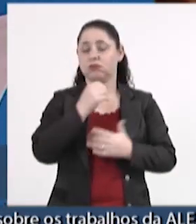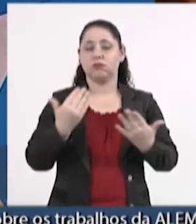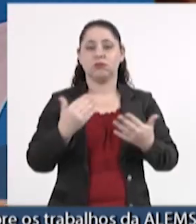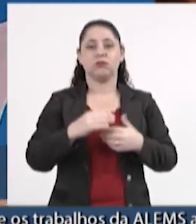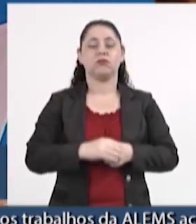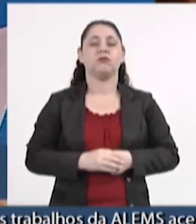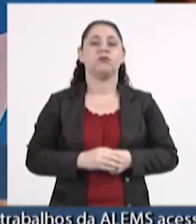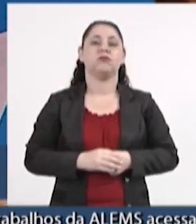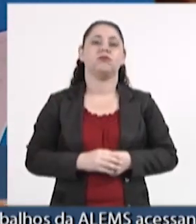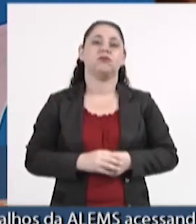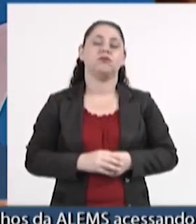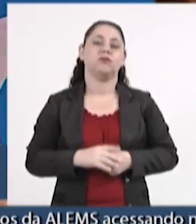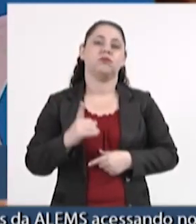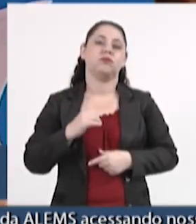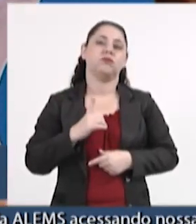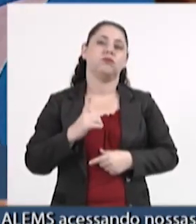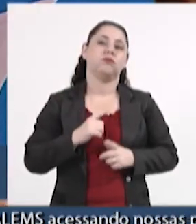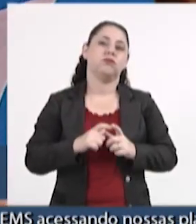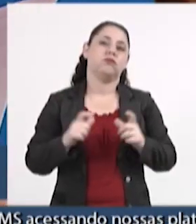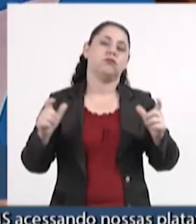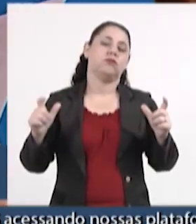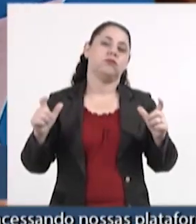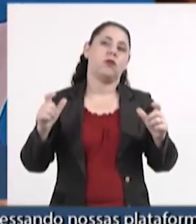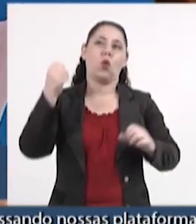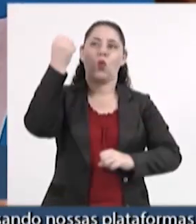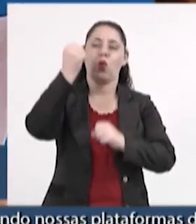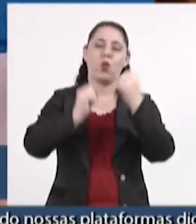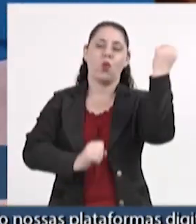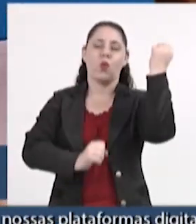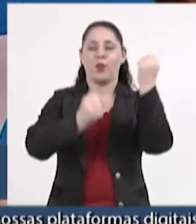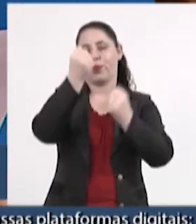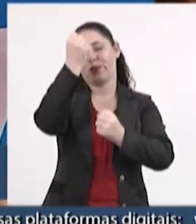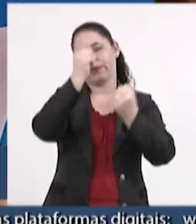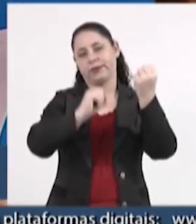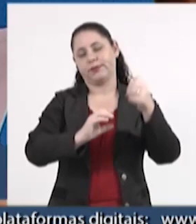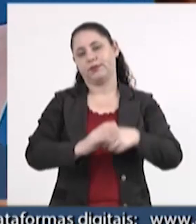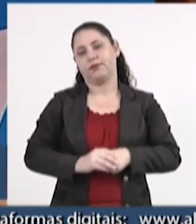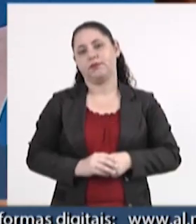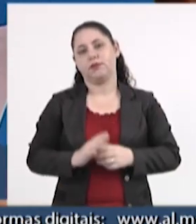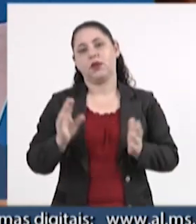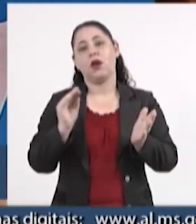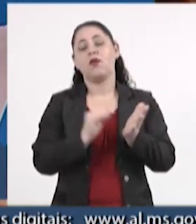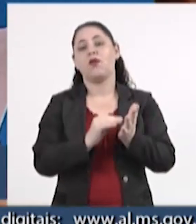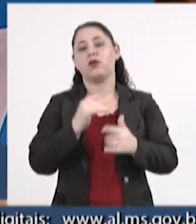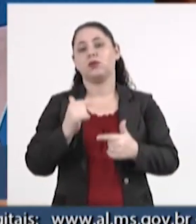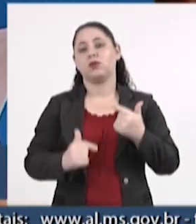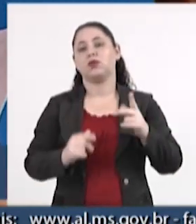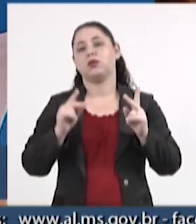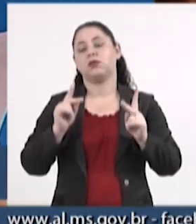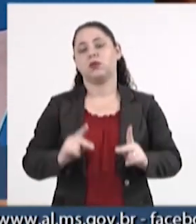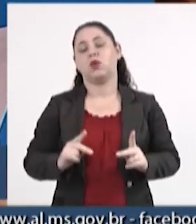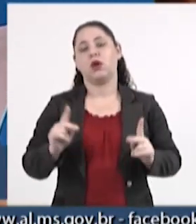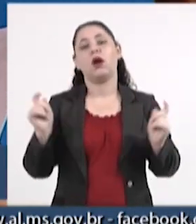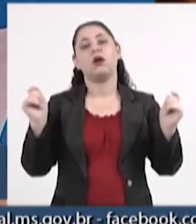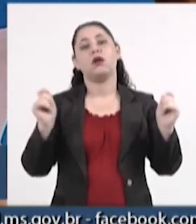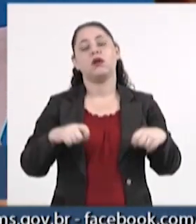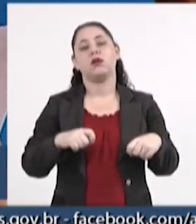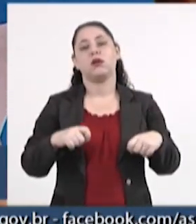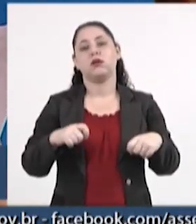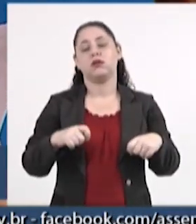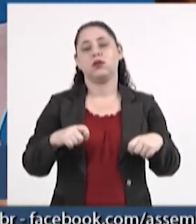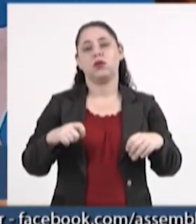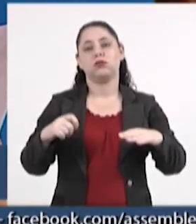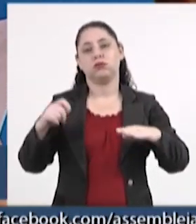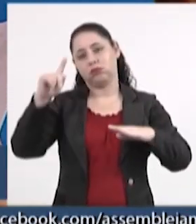rapidamente, temos um aumento da industrialização, e faltam políticas públicas capazes de pavimentar